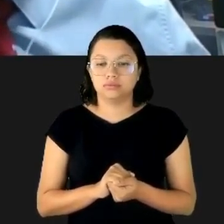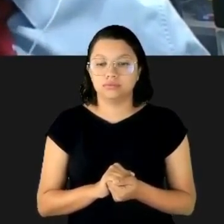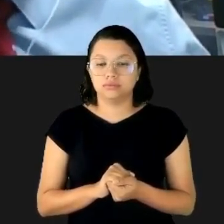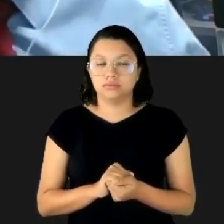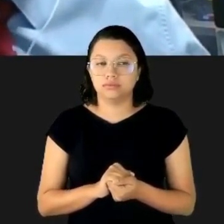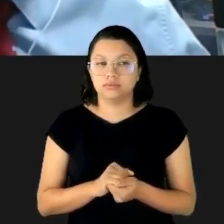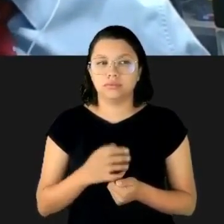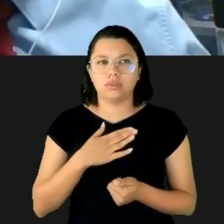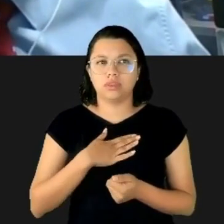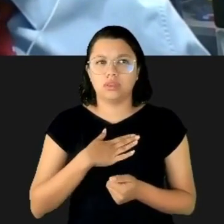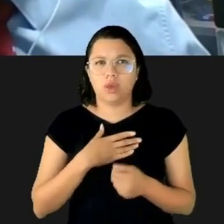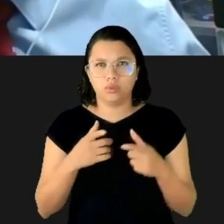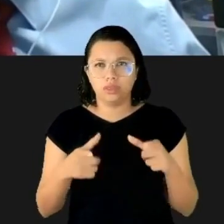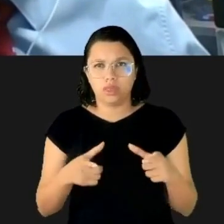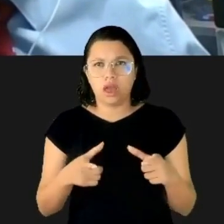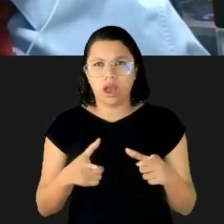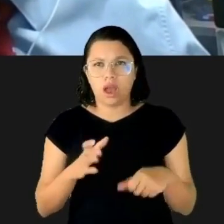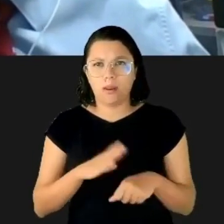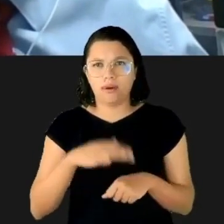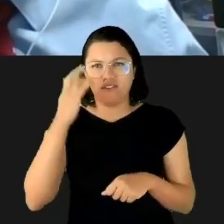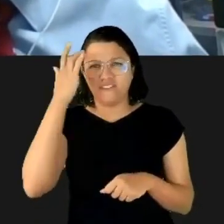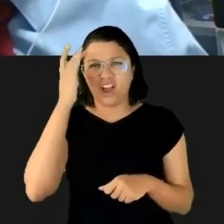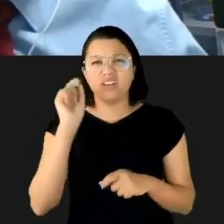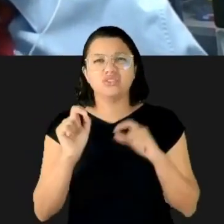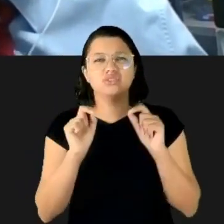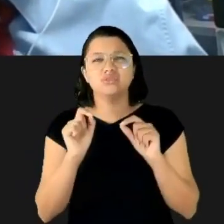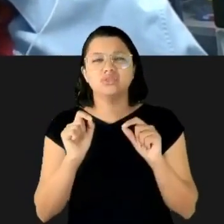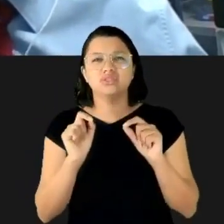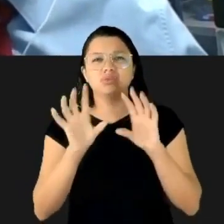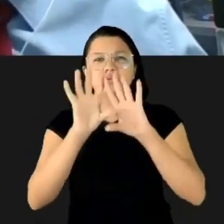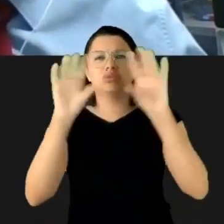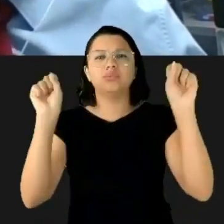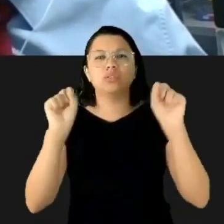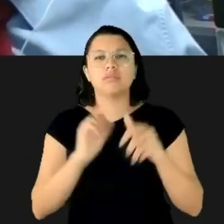eu quero ir para a minha unidade que fica mais fácil de ver do que no tribunal